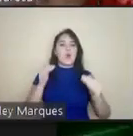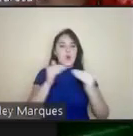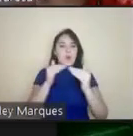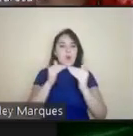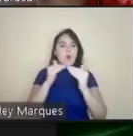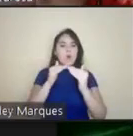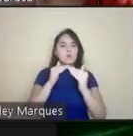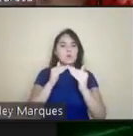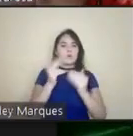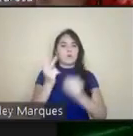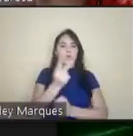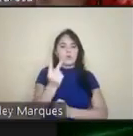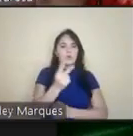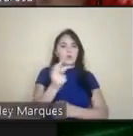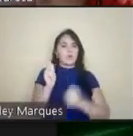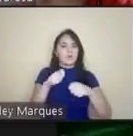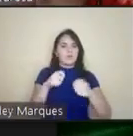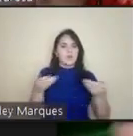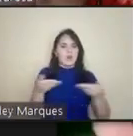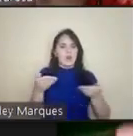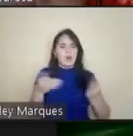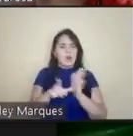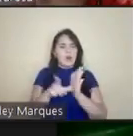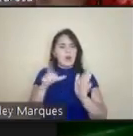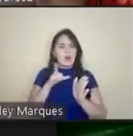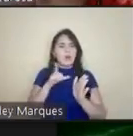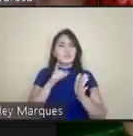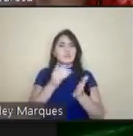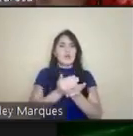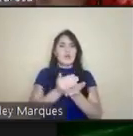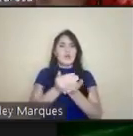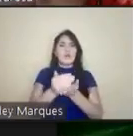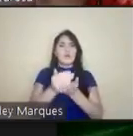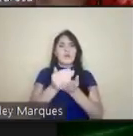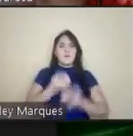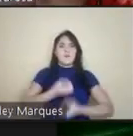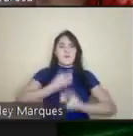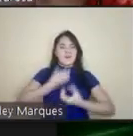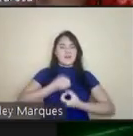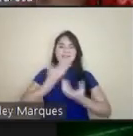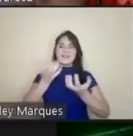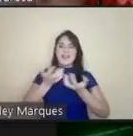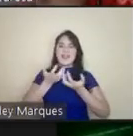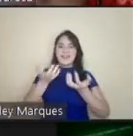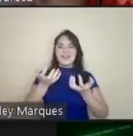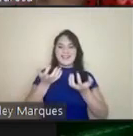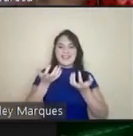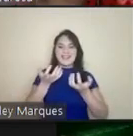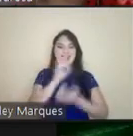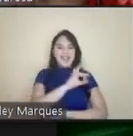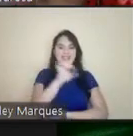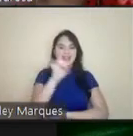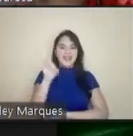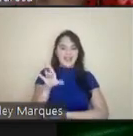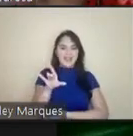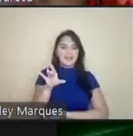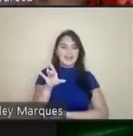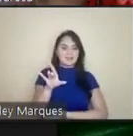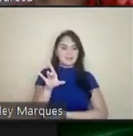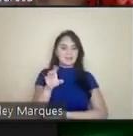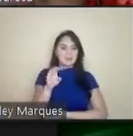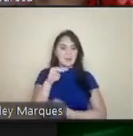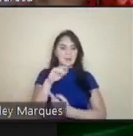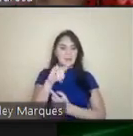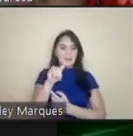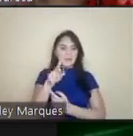gente... Então, eu queria, antes da gente começar a dizer poesia, aí eu queria primeiro que cada um, que Mirdá começasse,